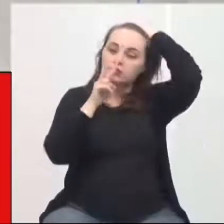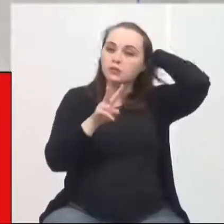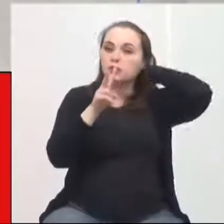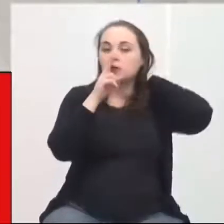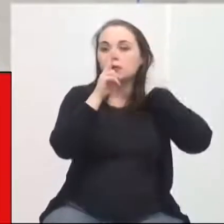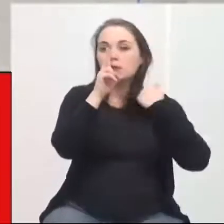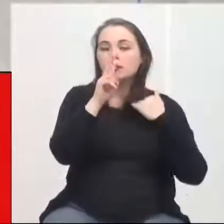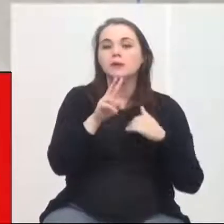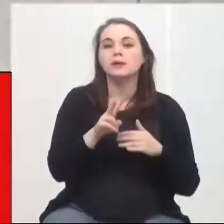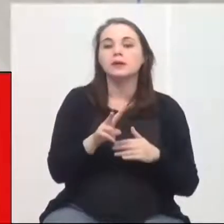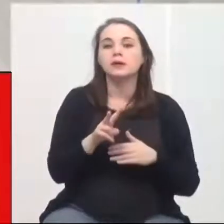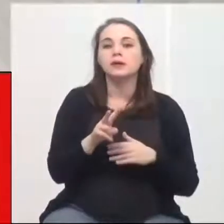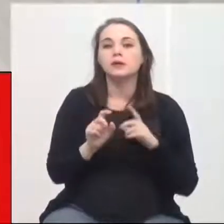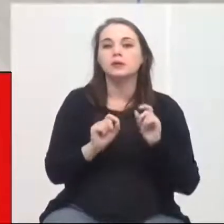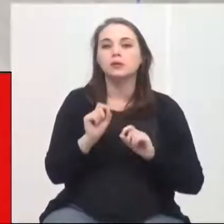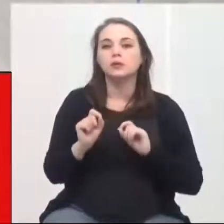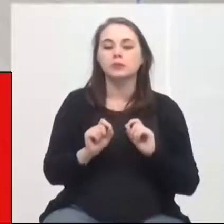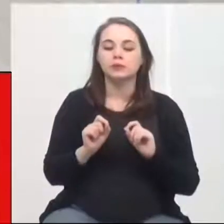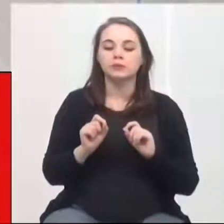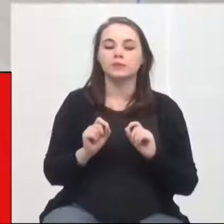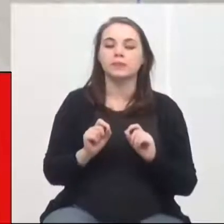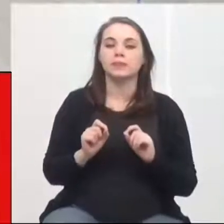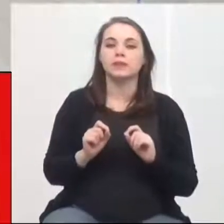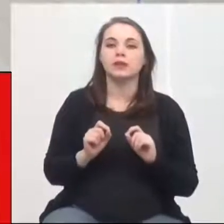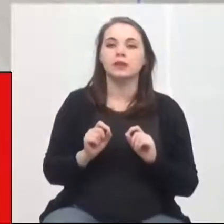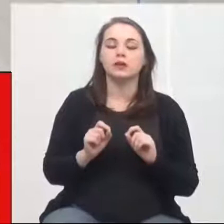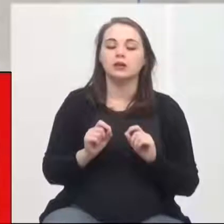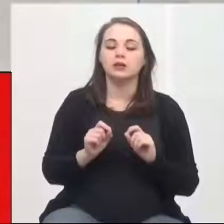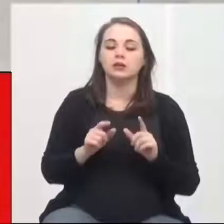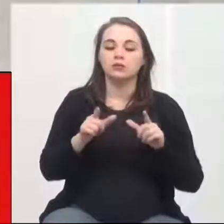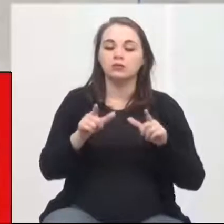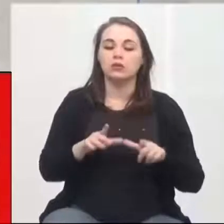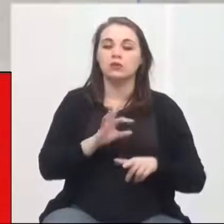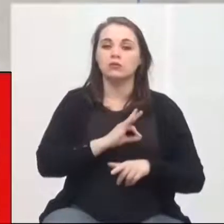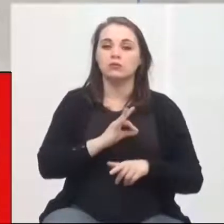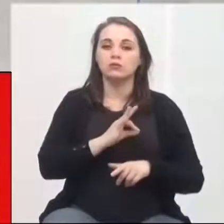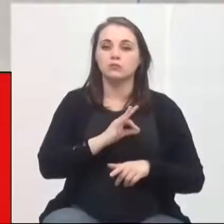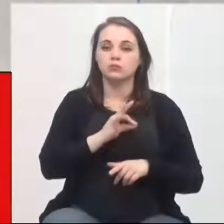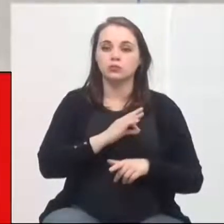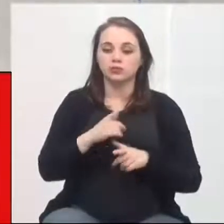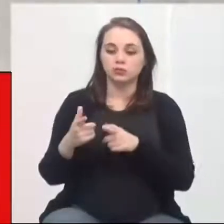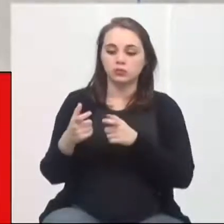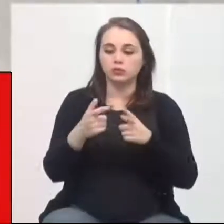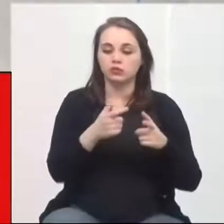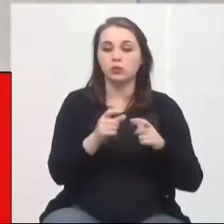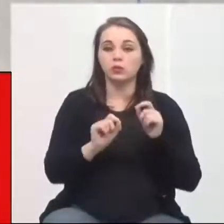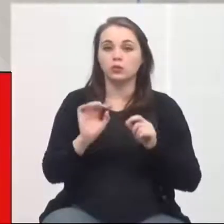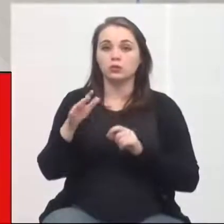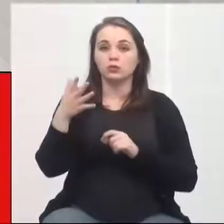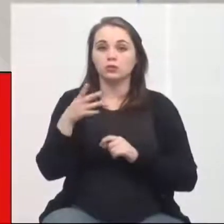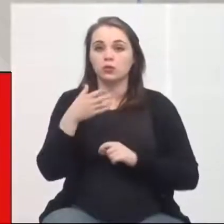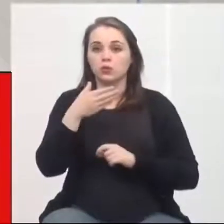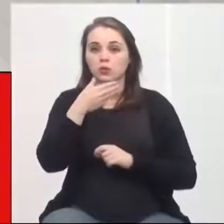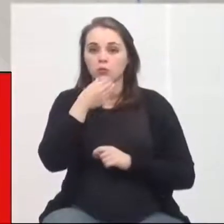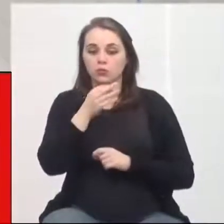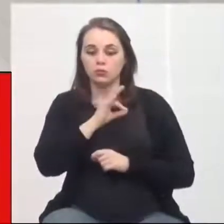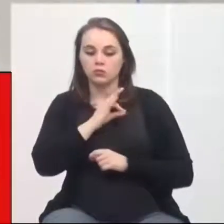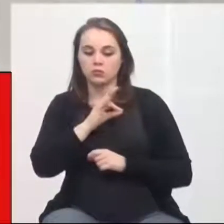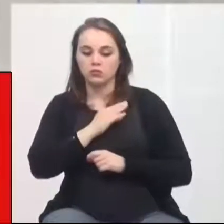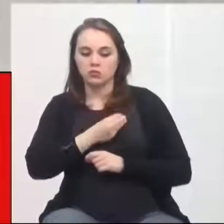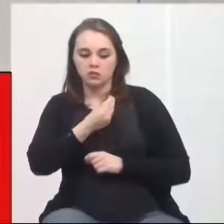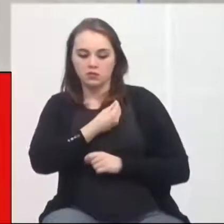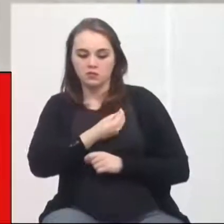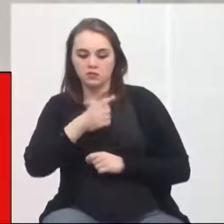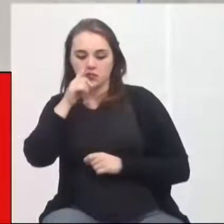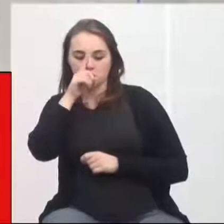9º Batalhão da Polícia Militar estava sendo alvo de vários disparos de arma de fogo, imediatamente, o mesmo colocado sua vida em